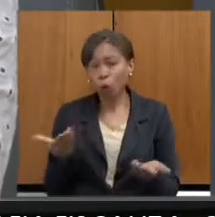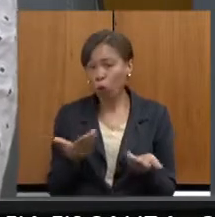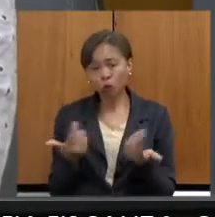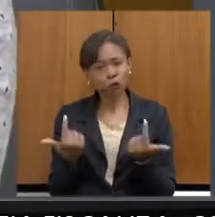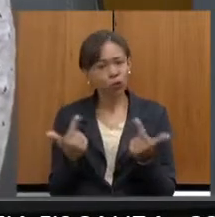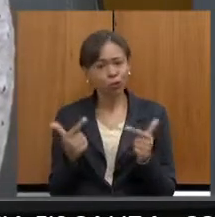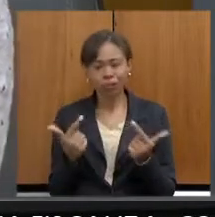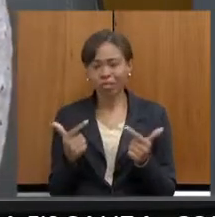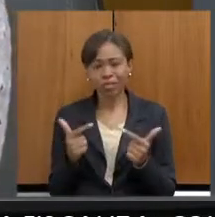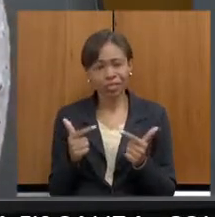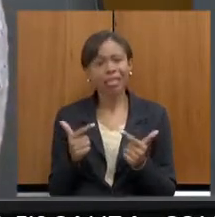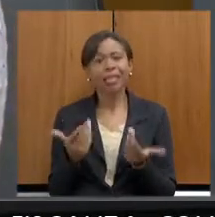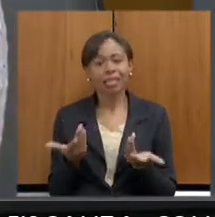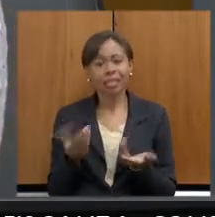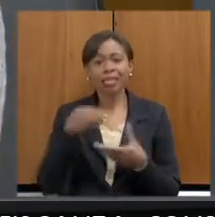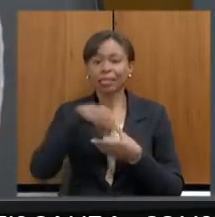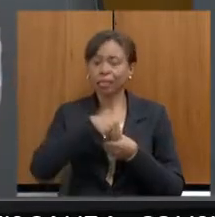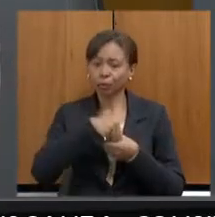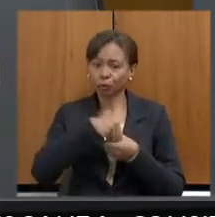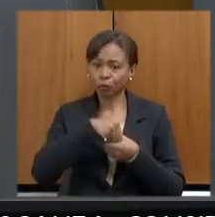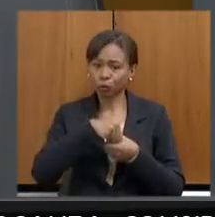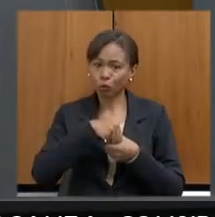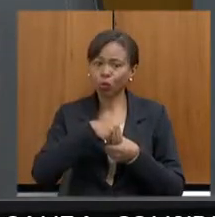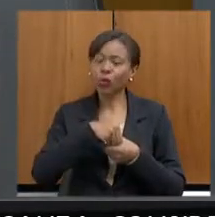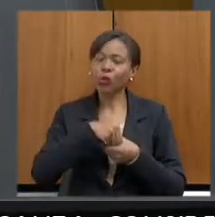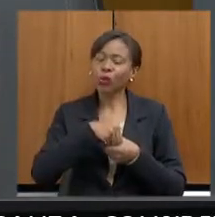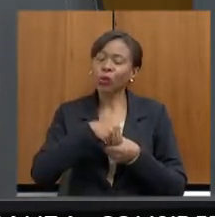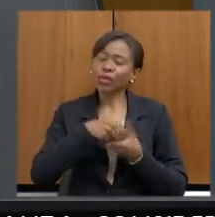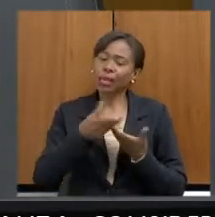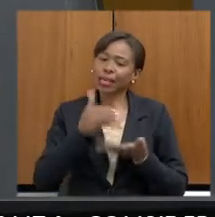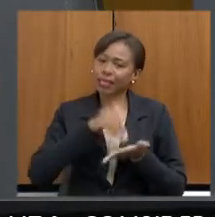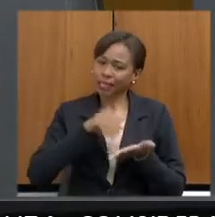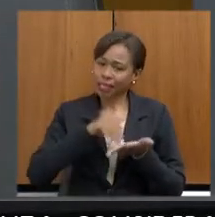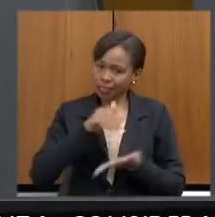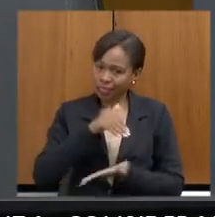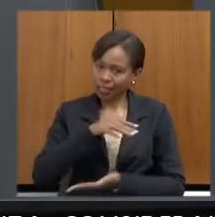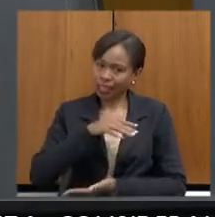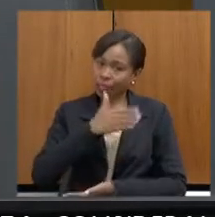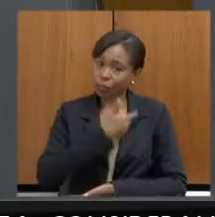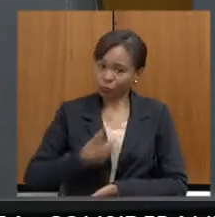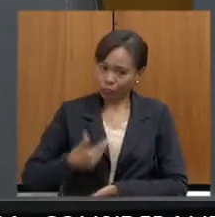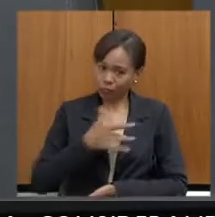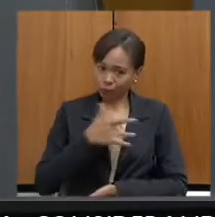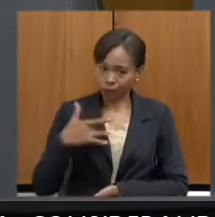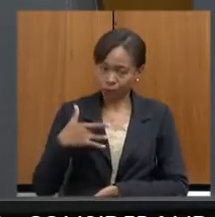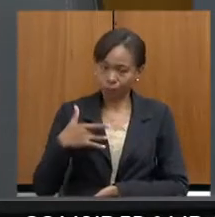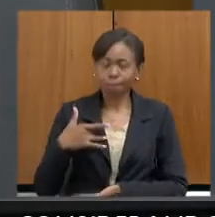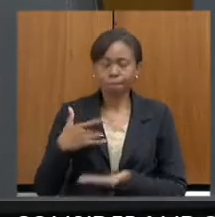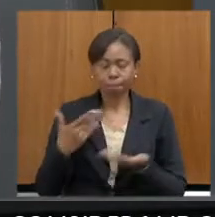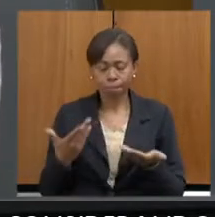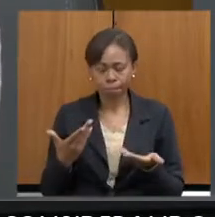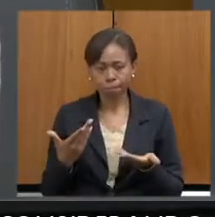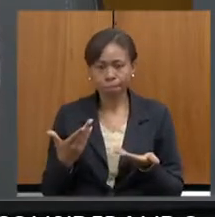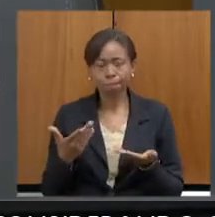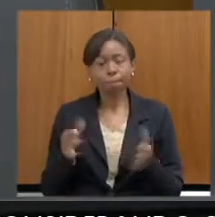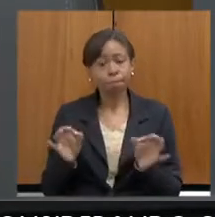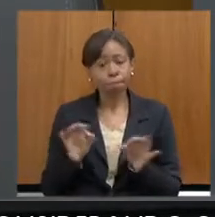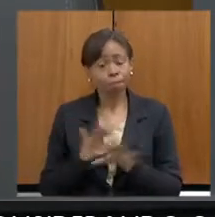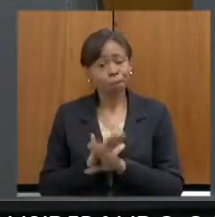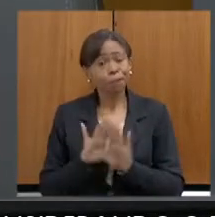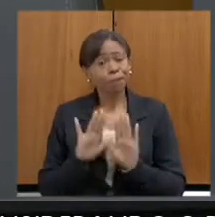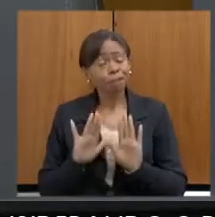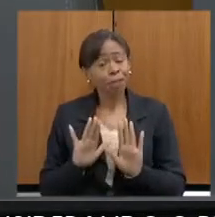estabelecido também nos quatro a secretaria de estado de saúde e o ensaio aqui Presidente a minha participação movida por uma